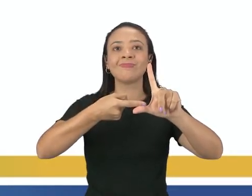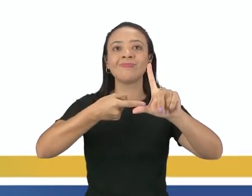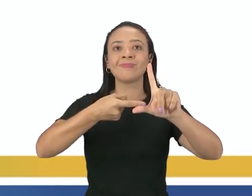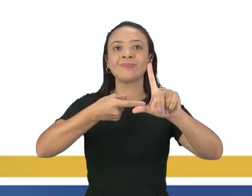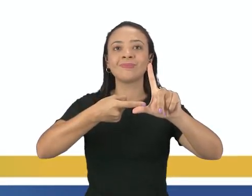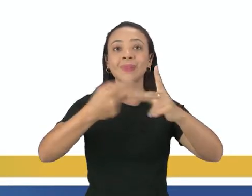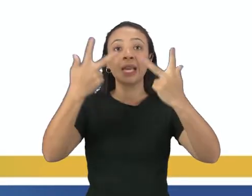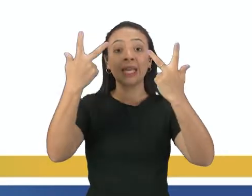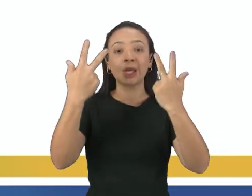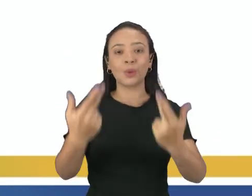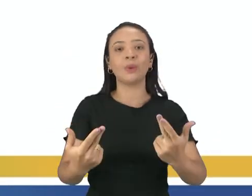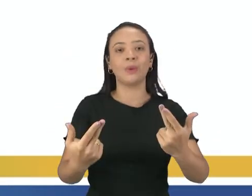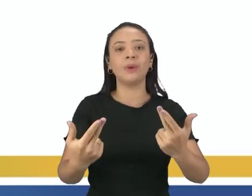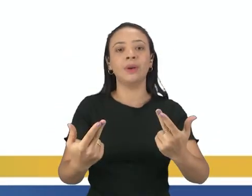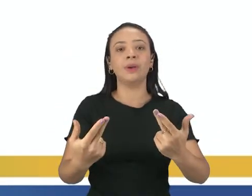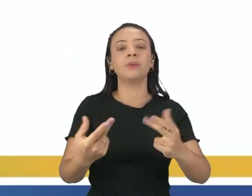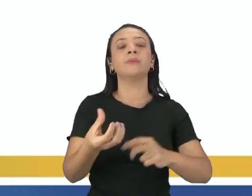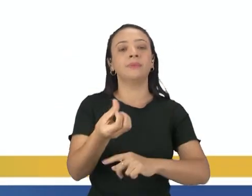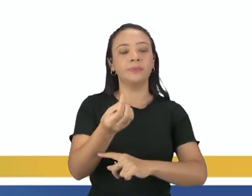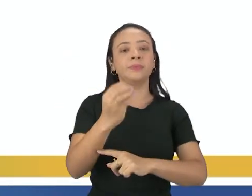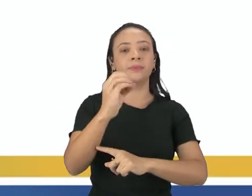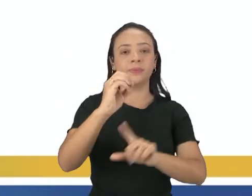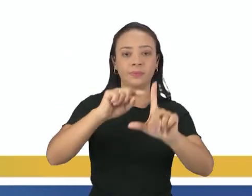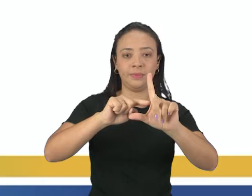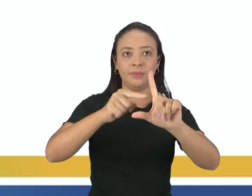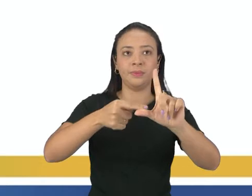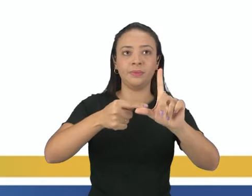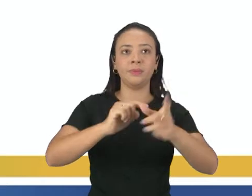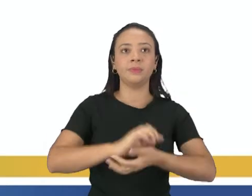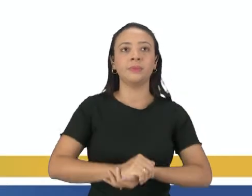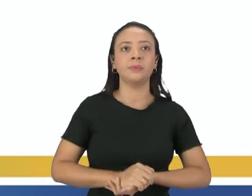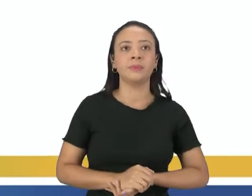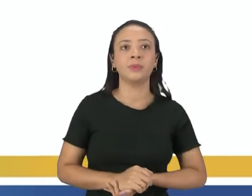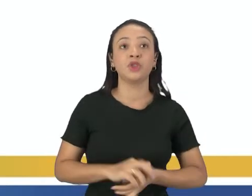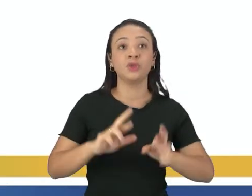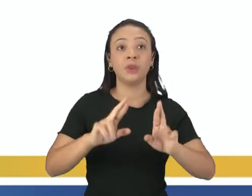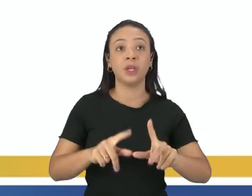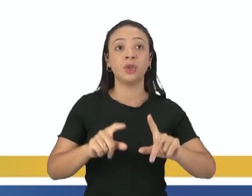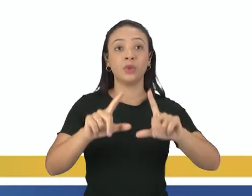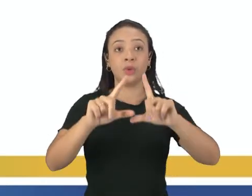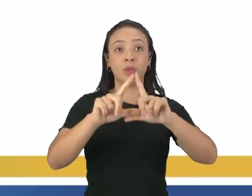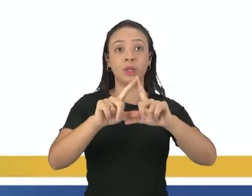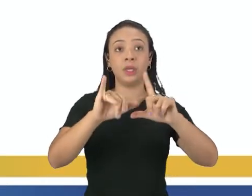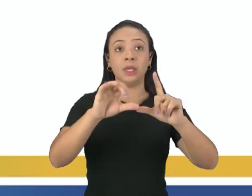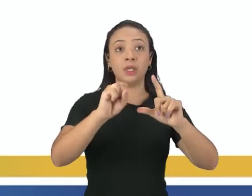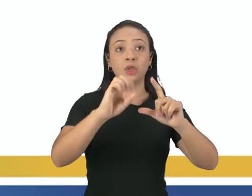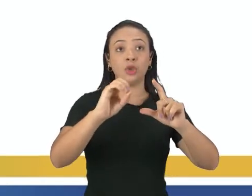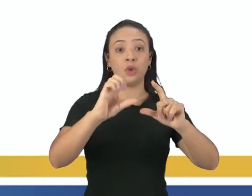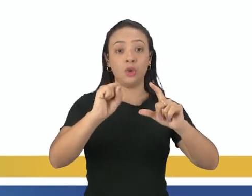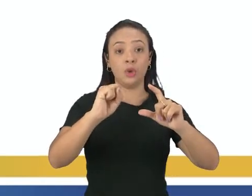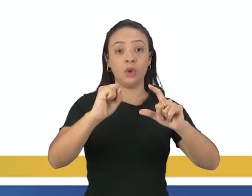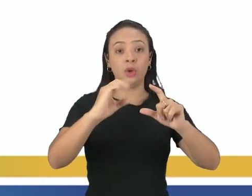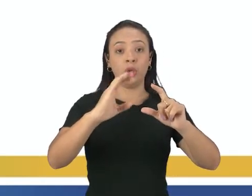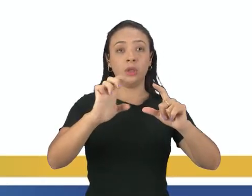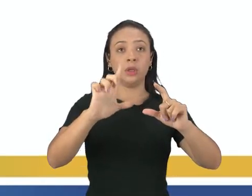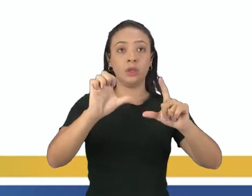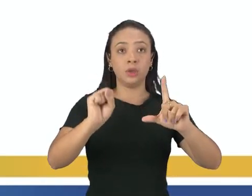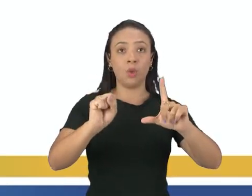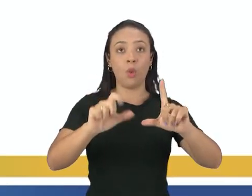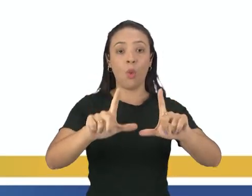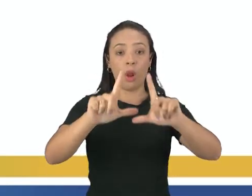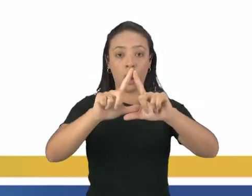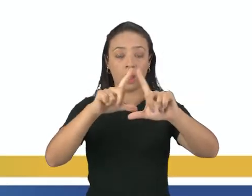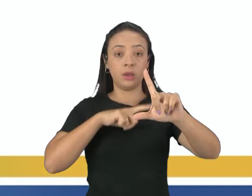desse triângulo são iguais, medindo 60 graus. No triângulo isósceles, o lado que possui